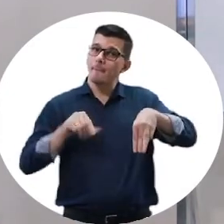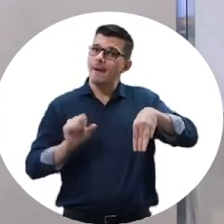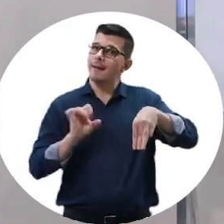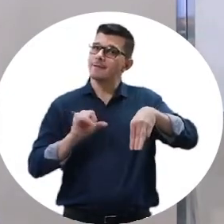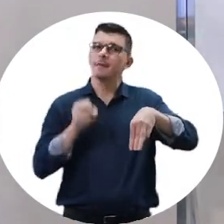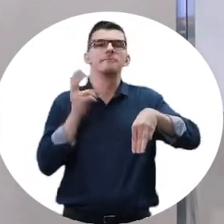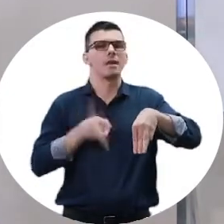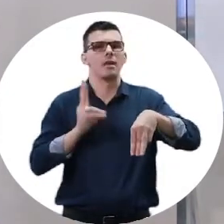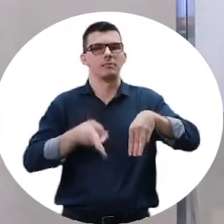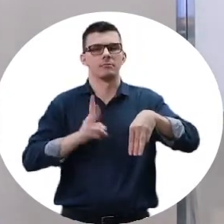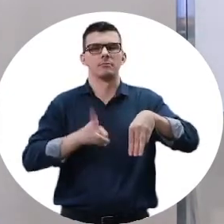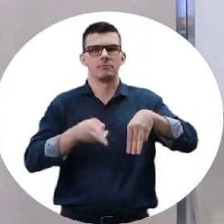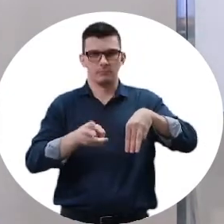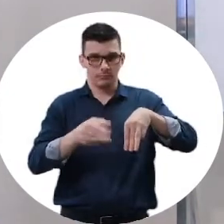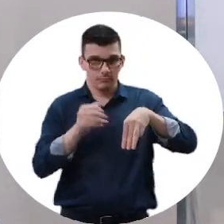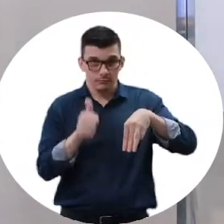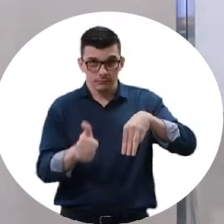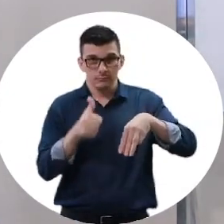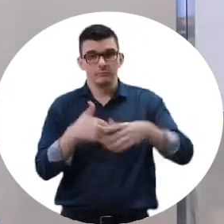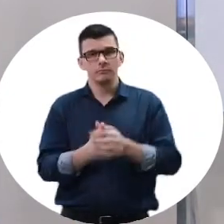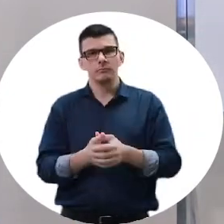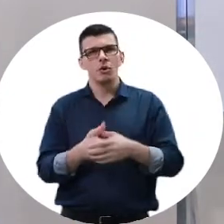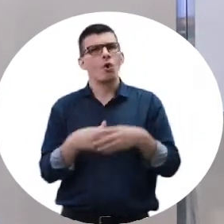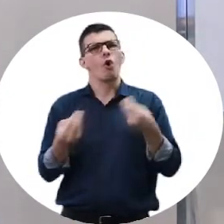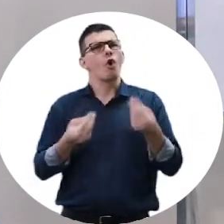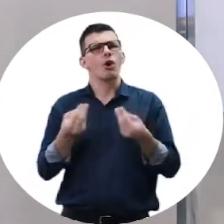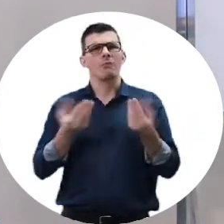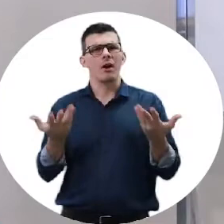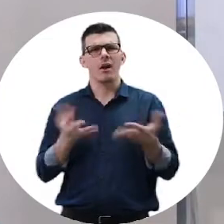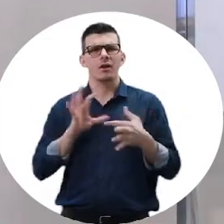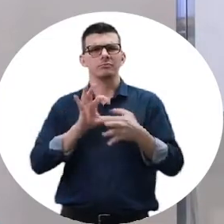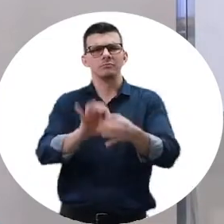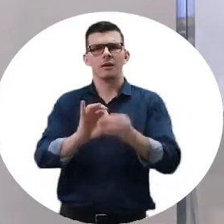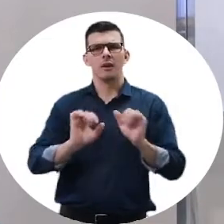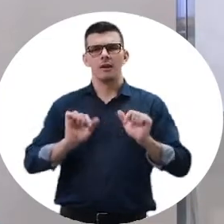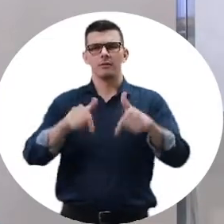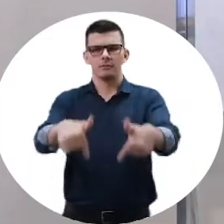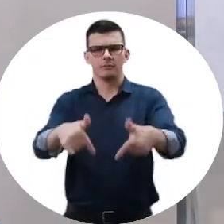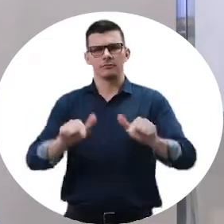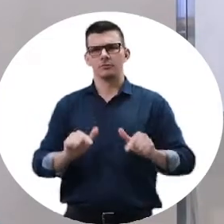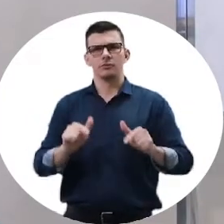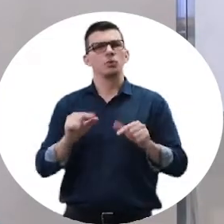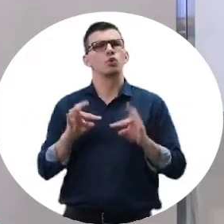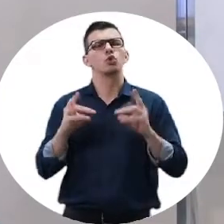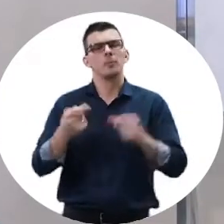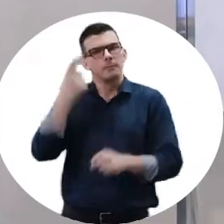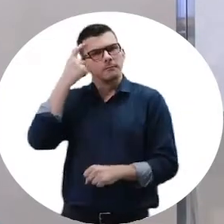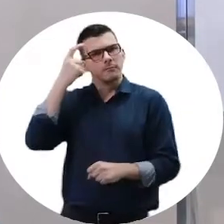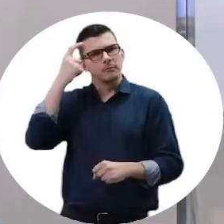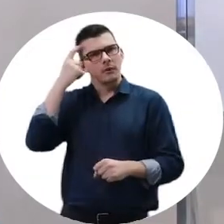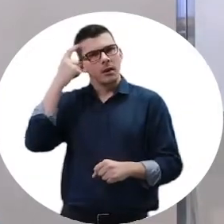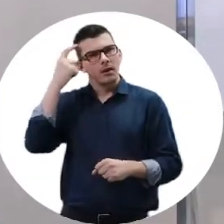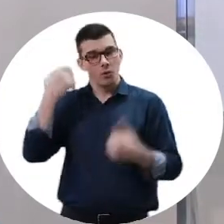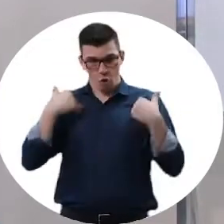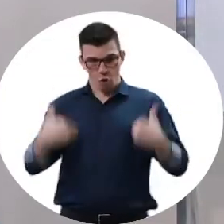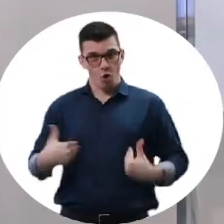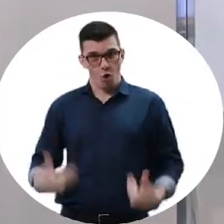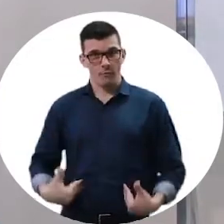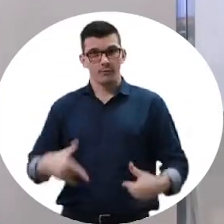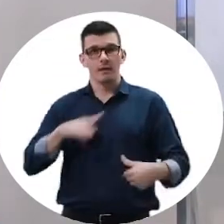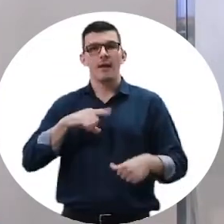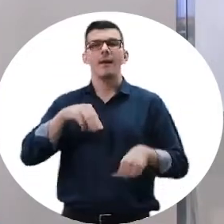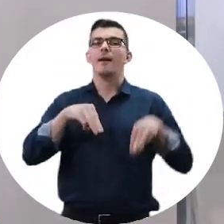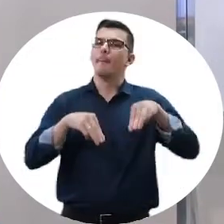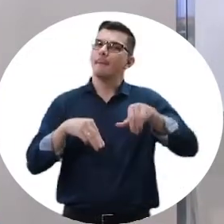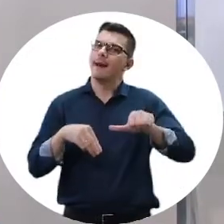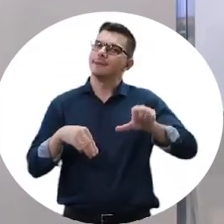sua massa é a mesma em qualquer lugar que tem. Tranquilo, queridos? Onde está a reação da força peso, da sua força peso? Toda vez que você pensa no corpo, que ele tem massa,